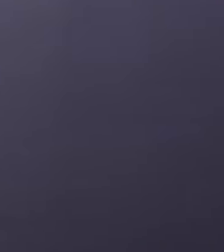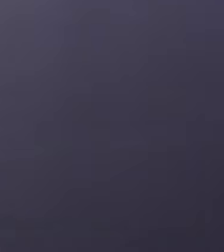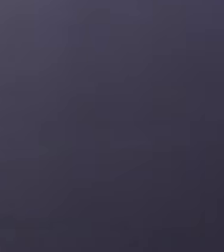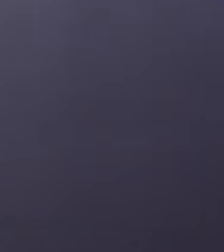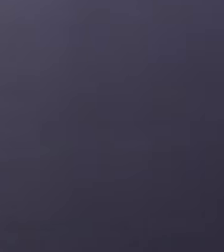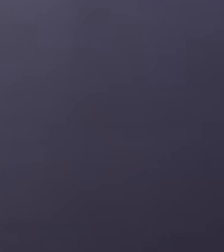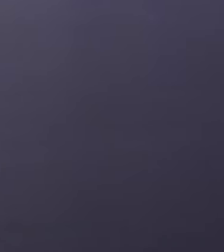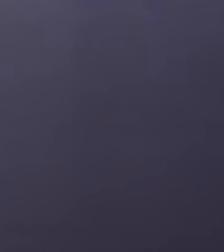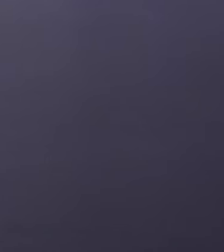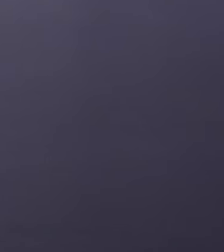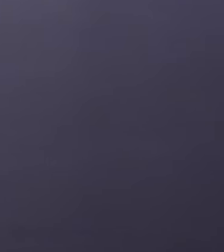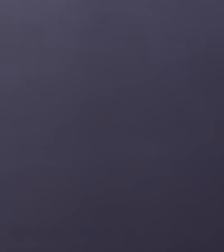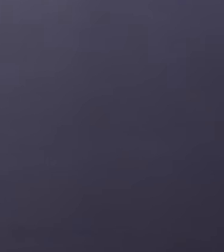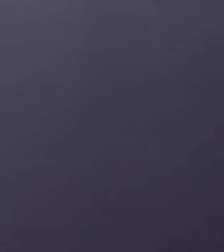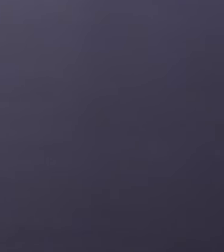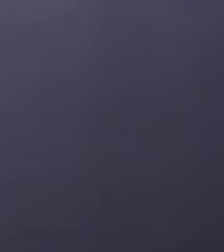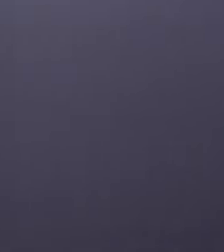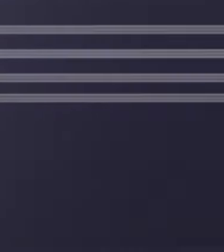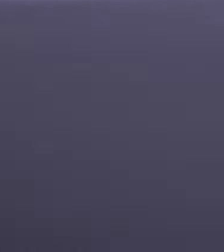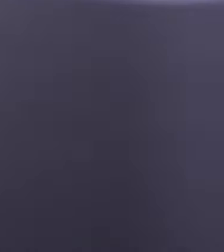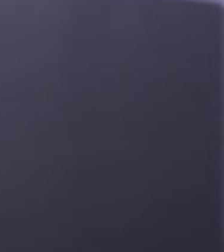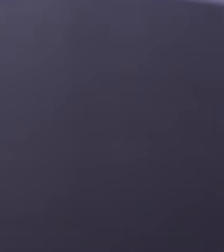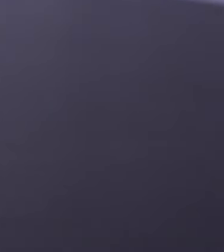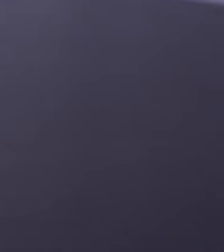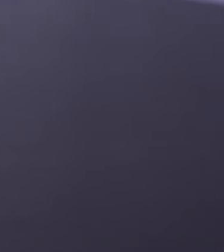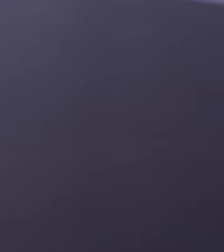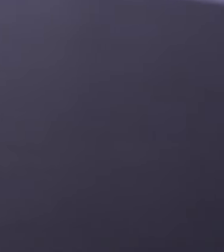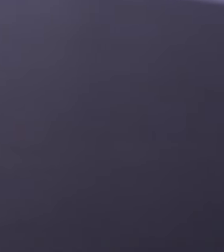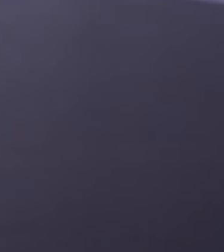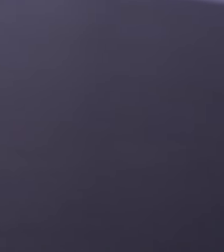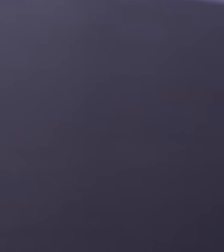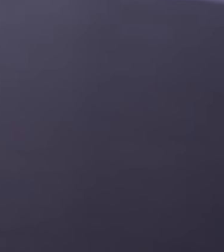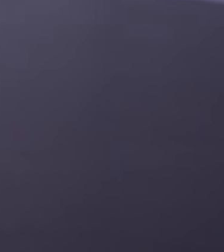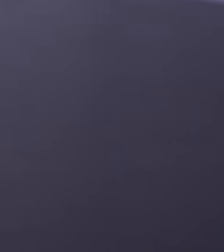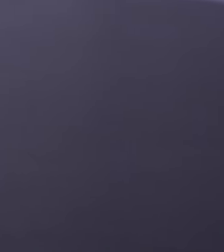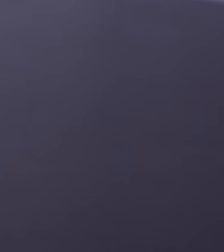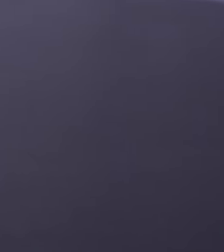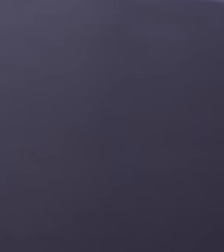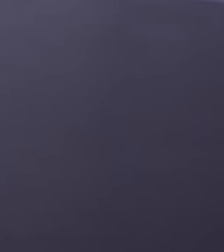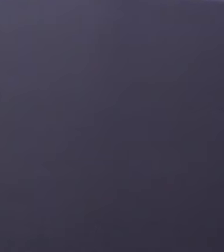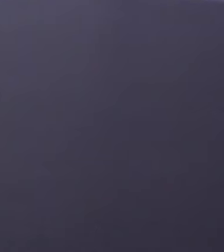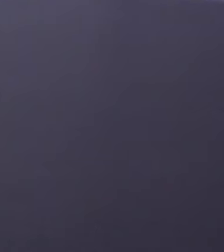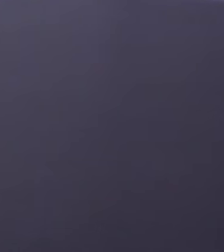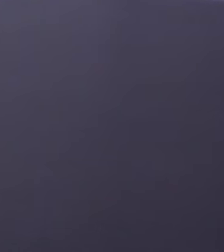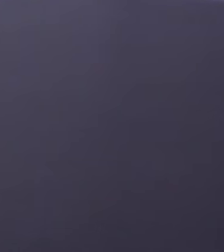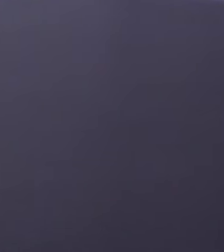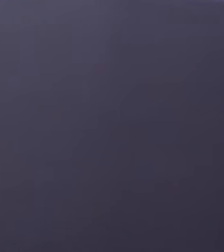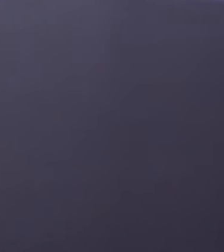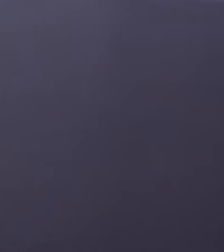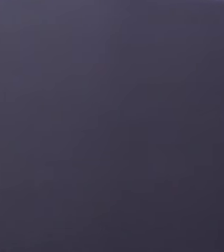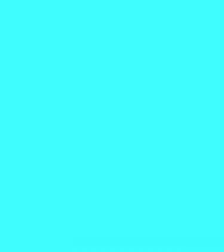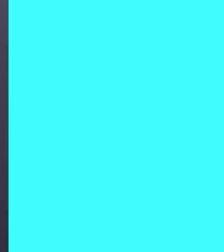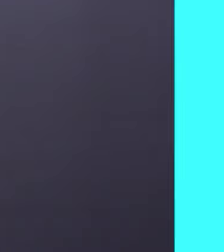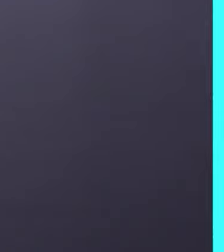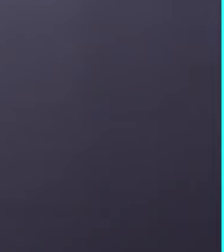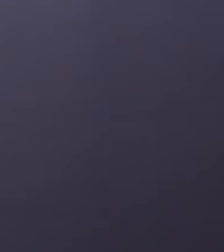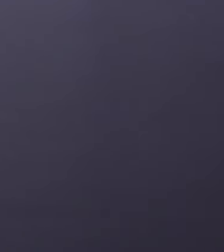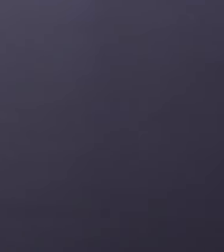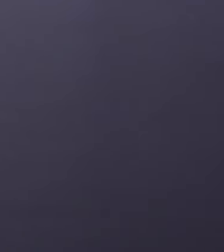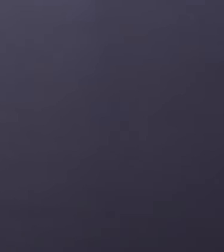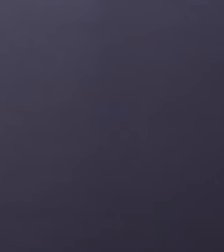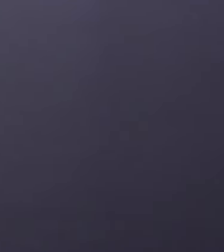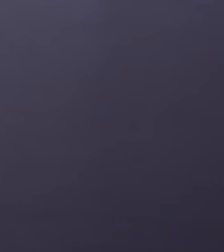que responde a todas as dúvidas e questionamentos sobre este assunto tão importante e atual e o melhor sua igreja